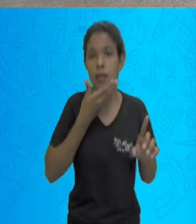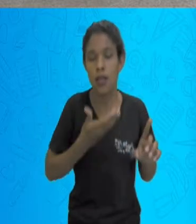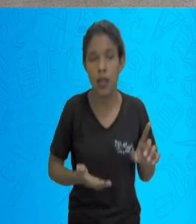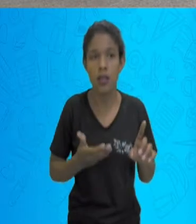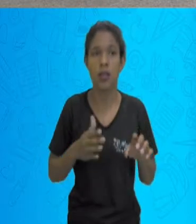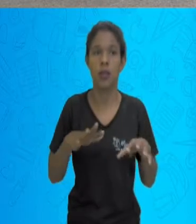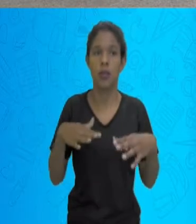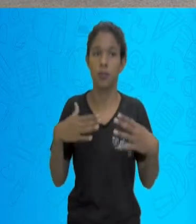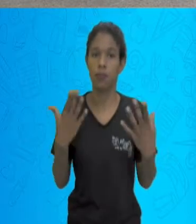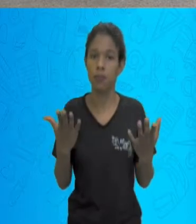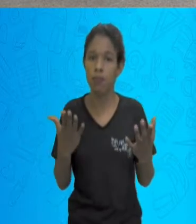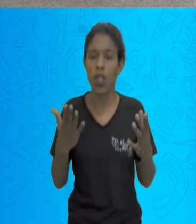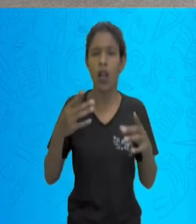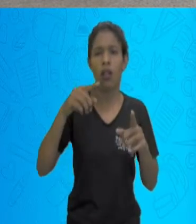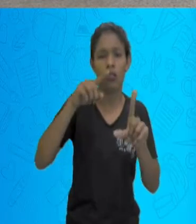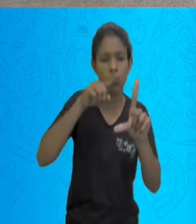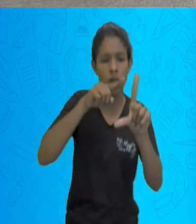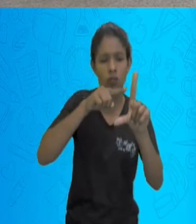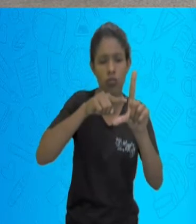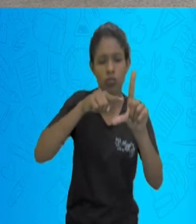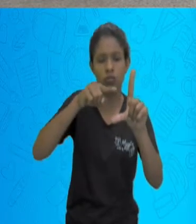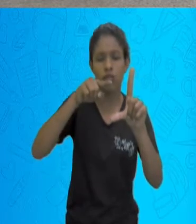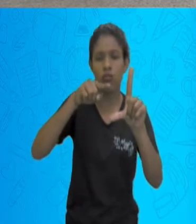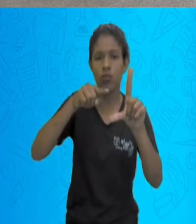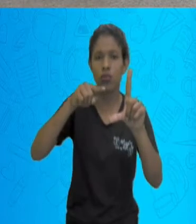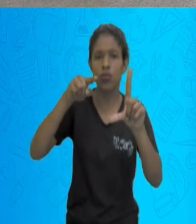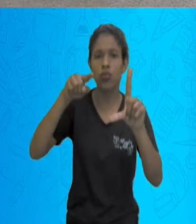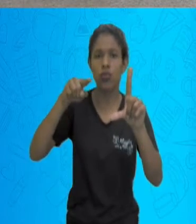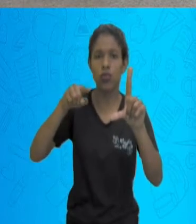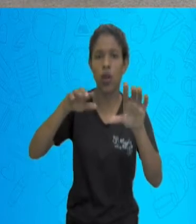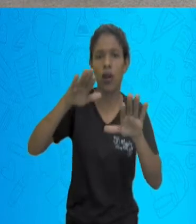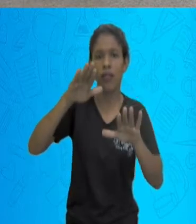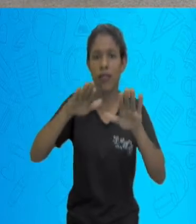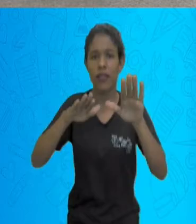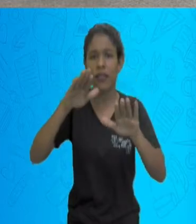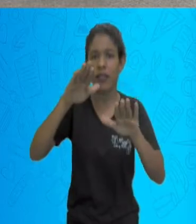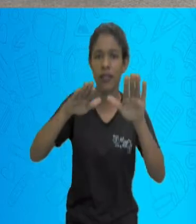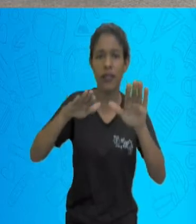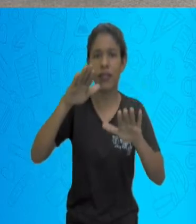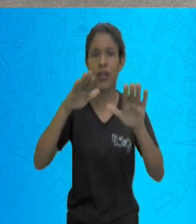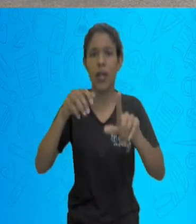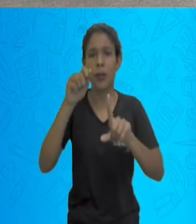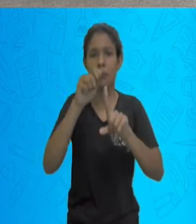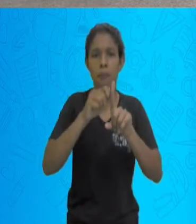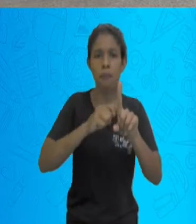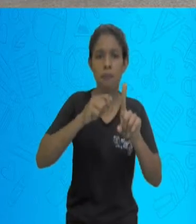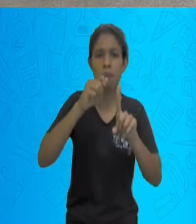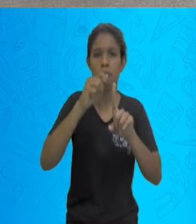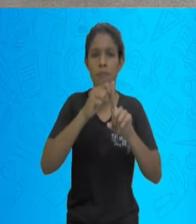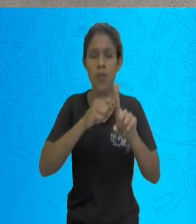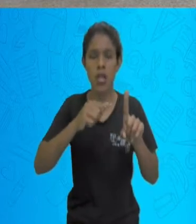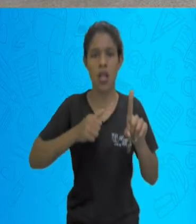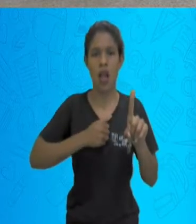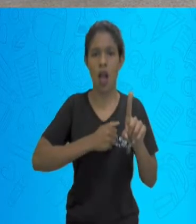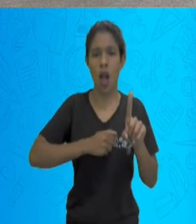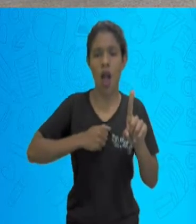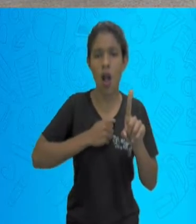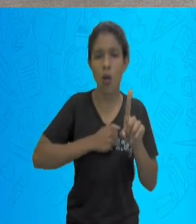Em agosto, de julho para agosto, houve um aumento de vendas. De agosto a setembro